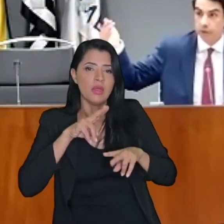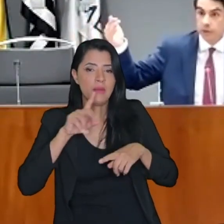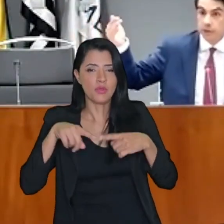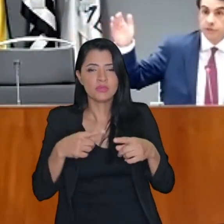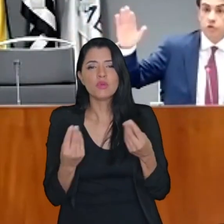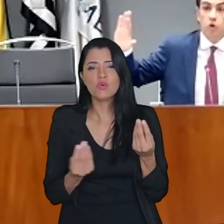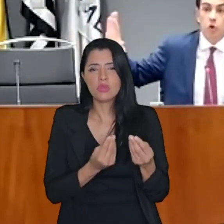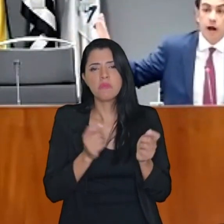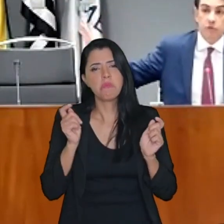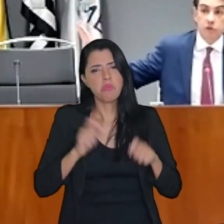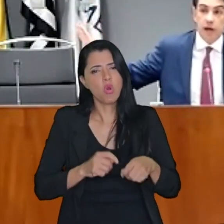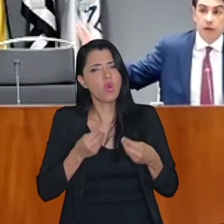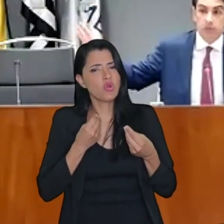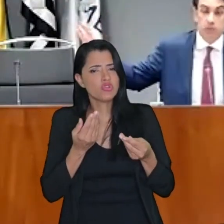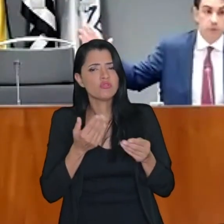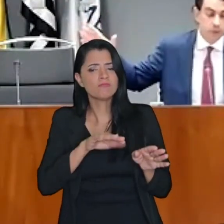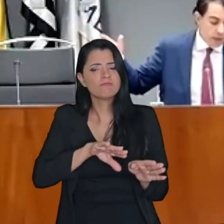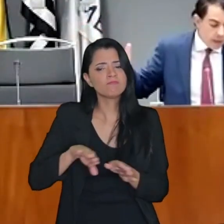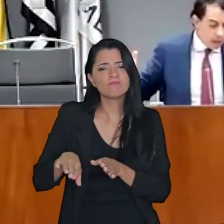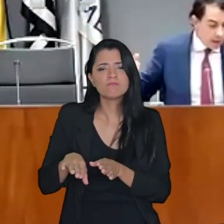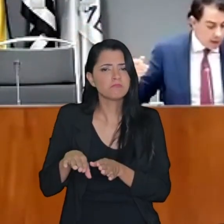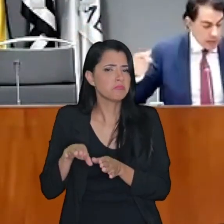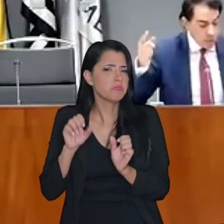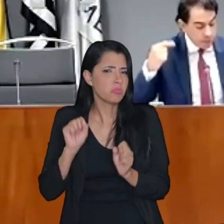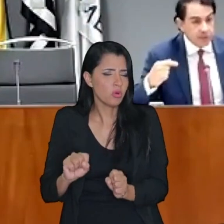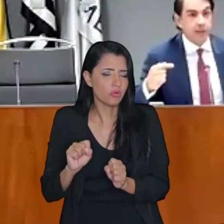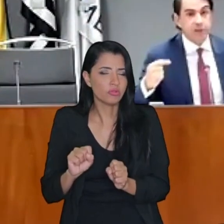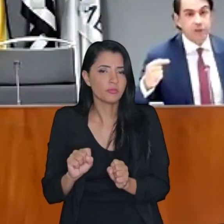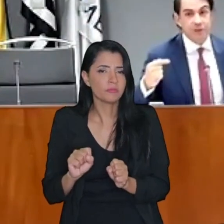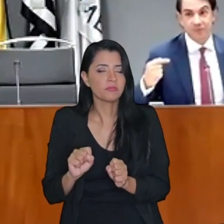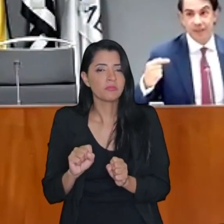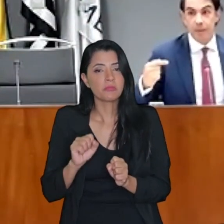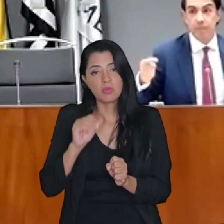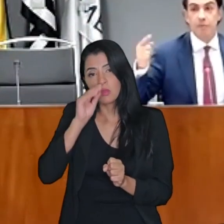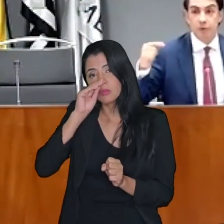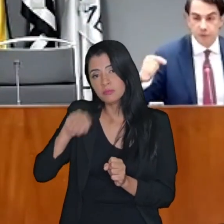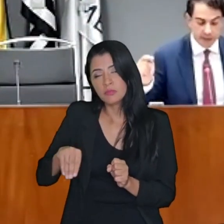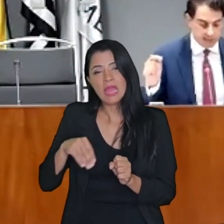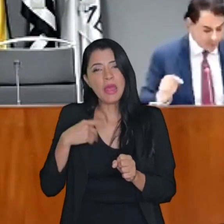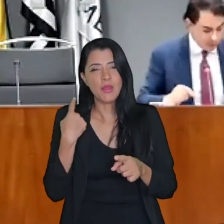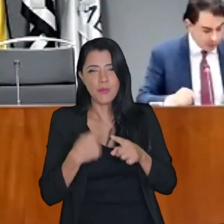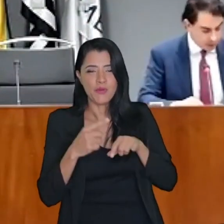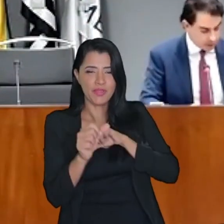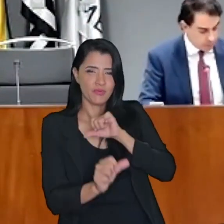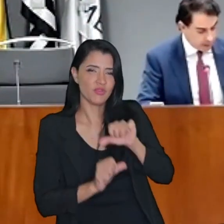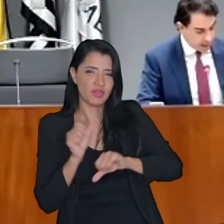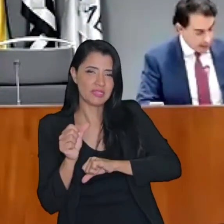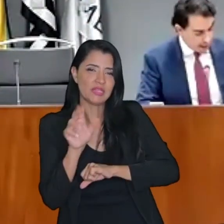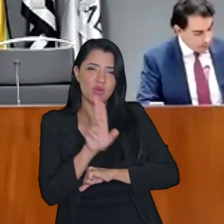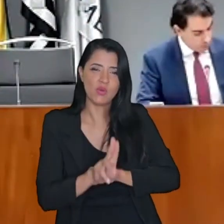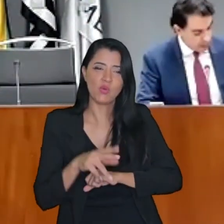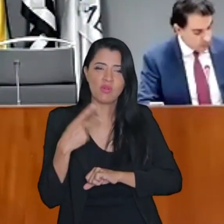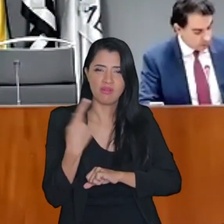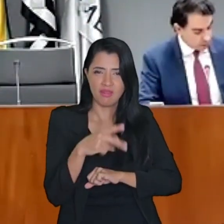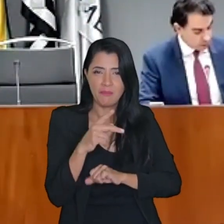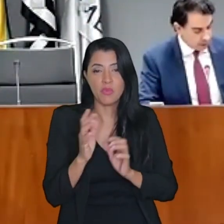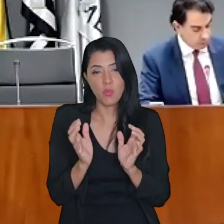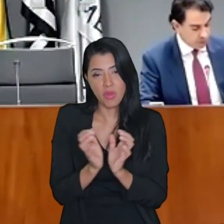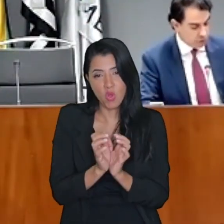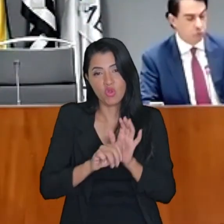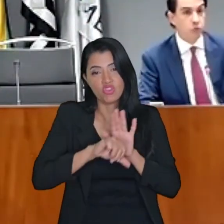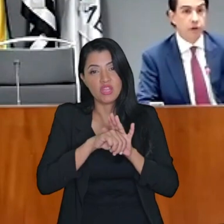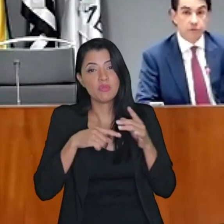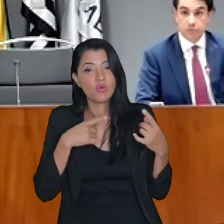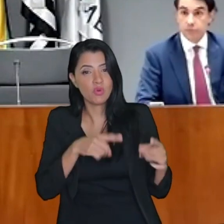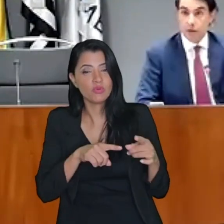progressão, sejam colocados de lado. Não obstante, pela modificação empreendida pelo pacote anticrime,